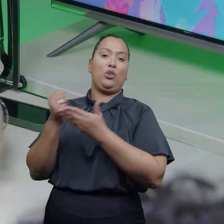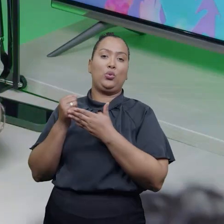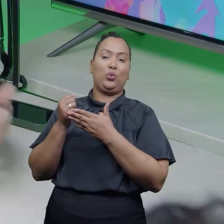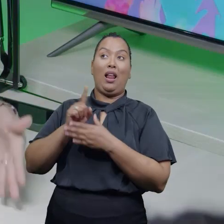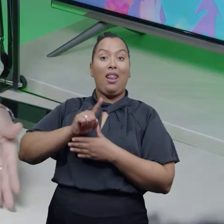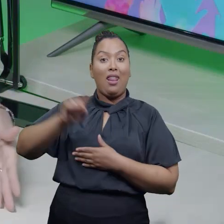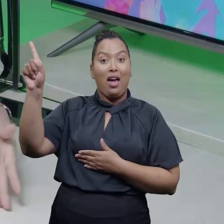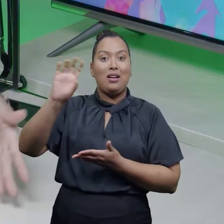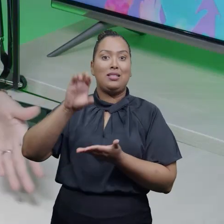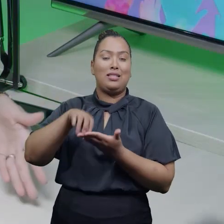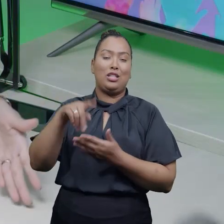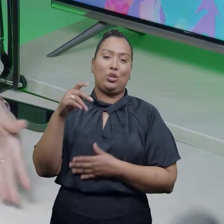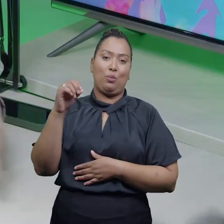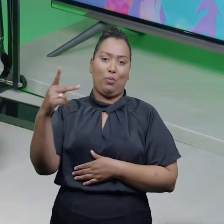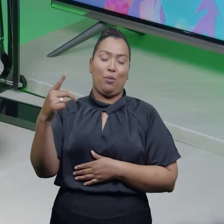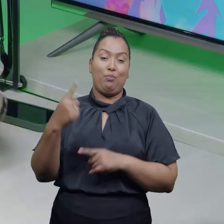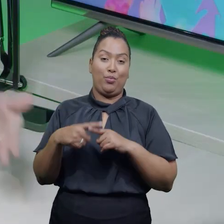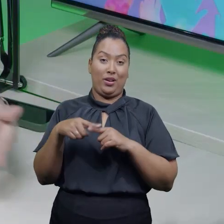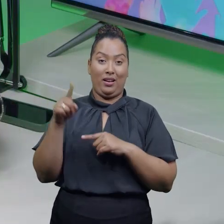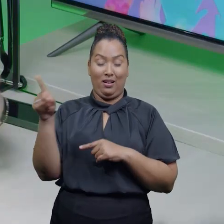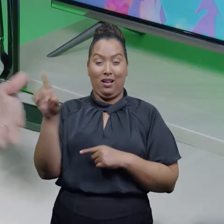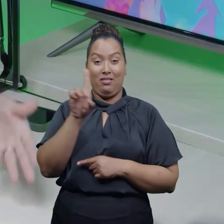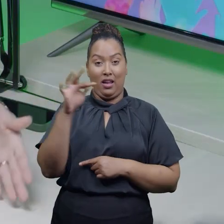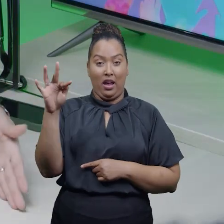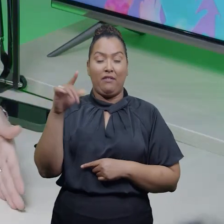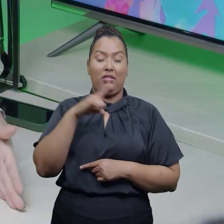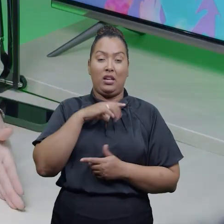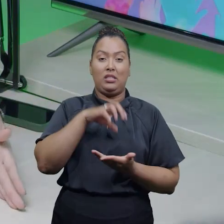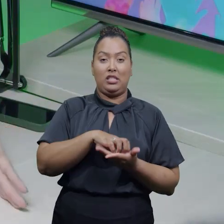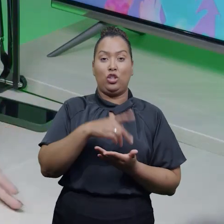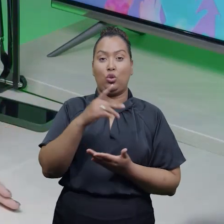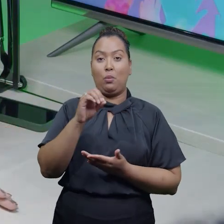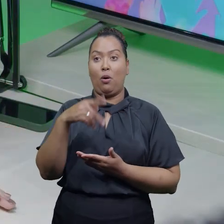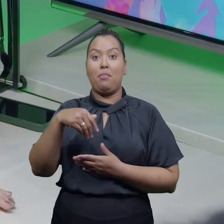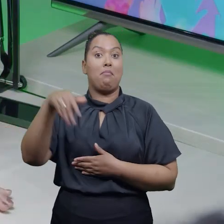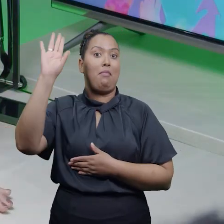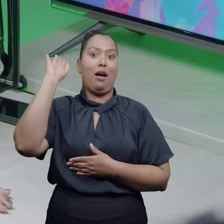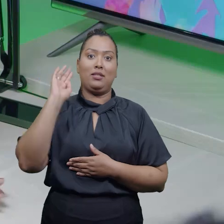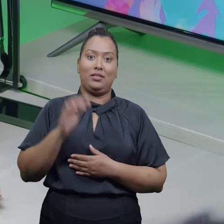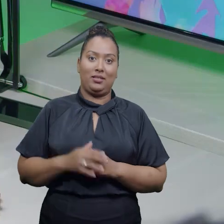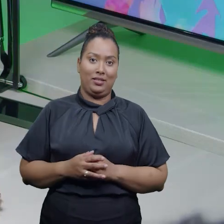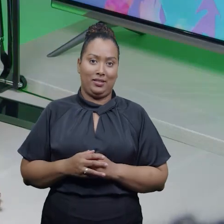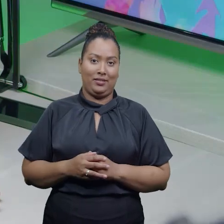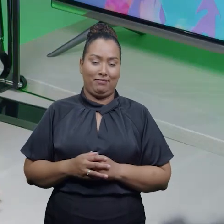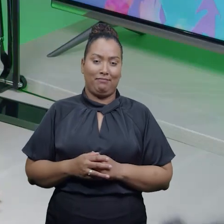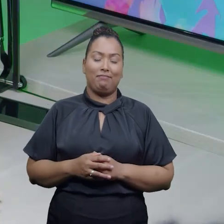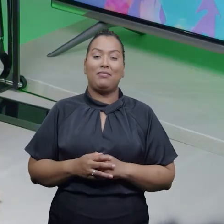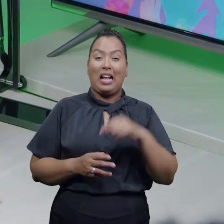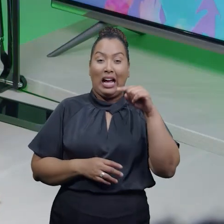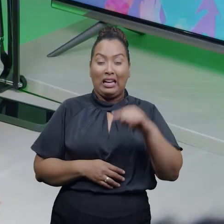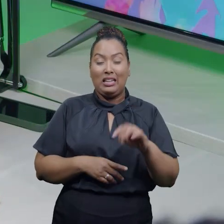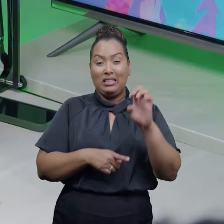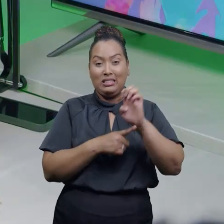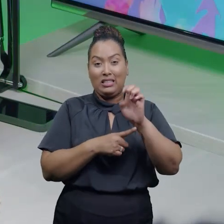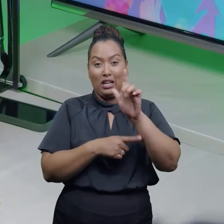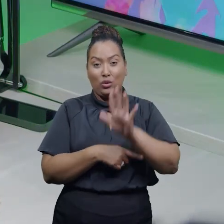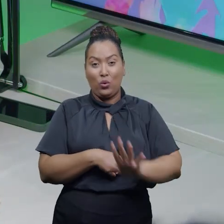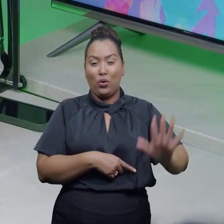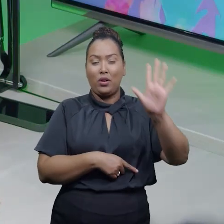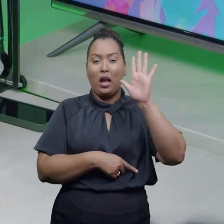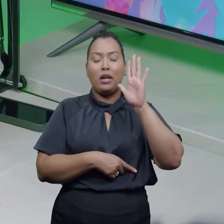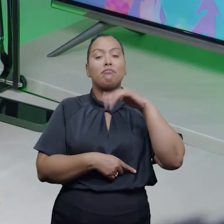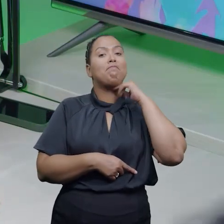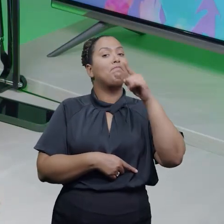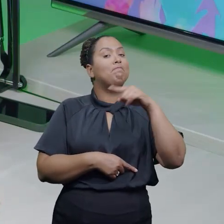nos centros pop de Brasília, porque aí o Distrito Federal já tem mais de um, e acabam não alcançando esse serviço dentro